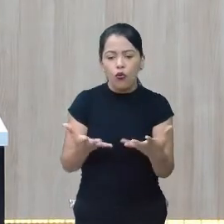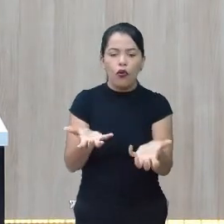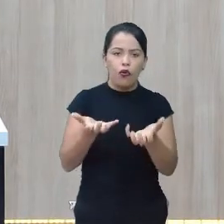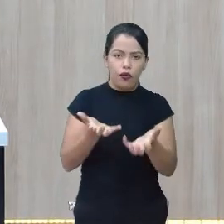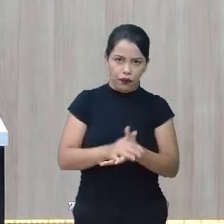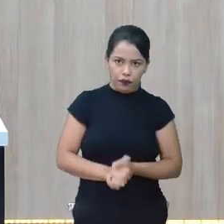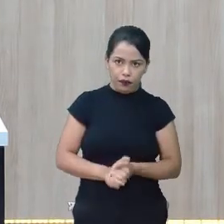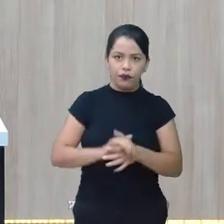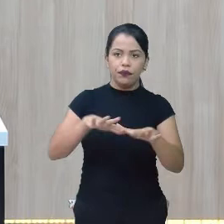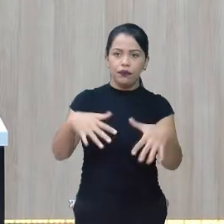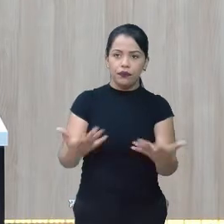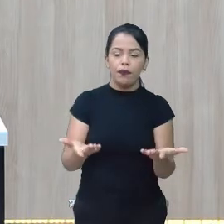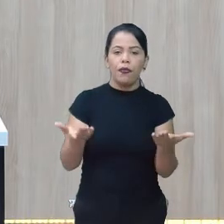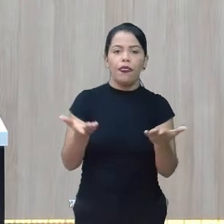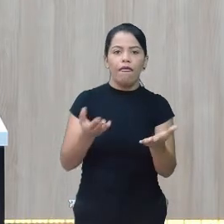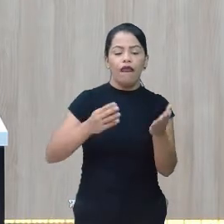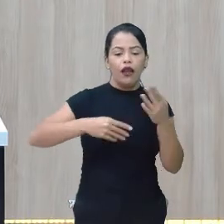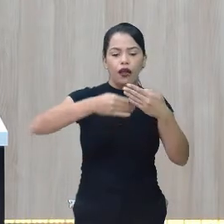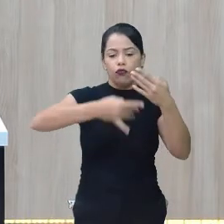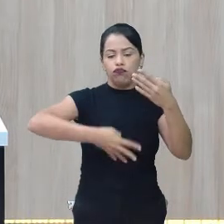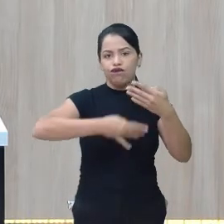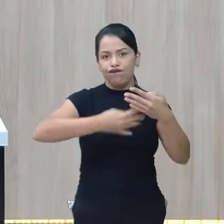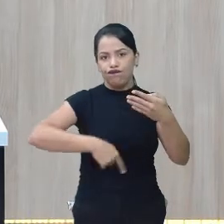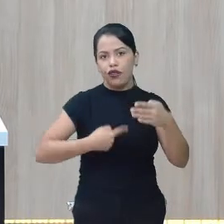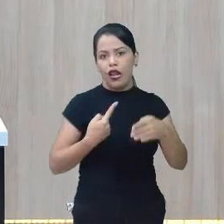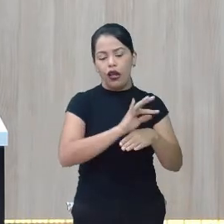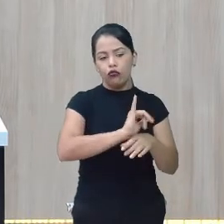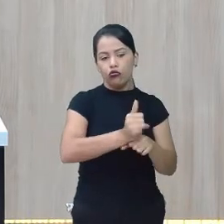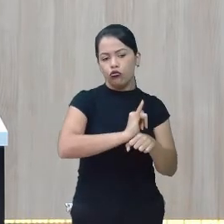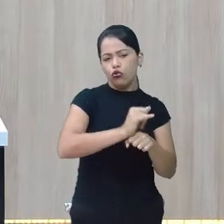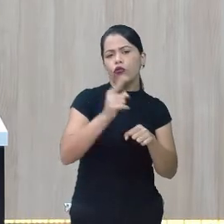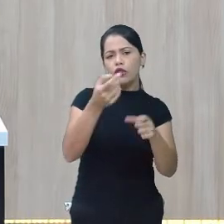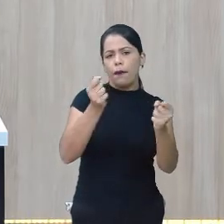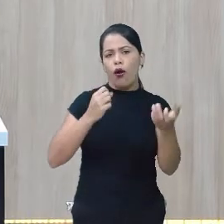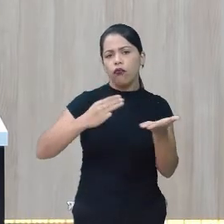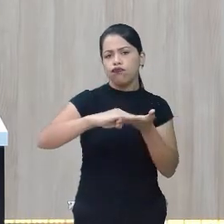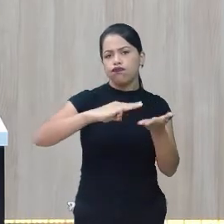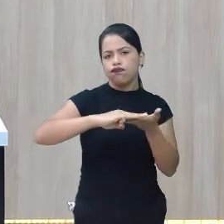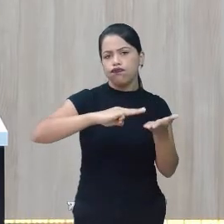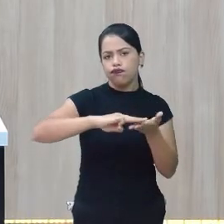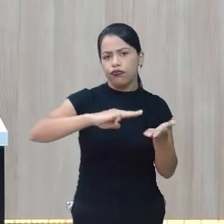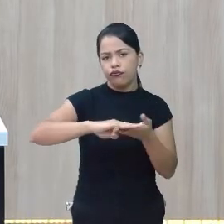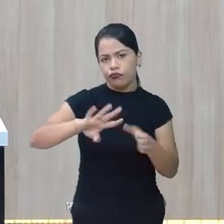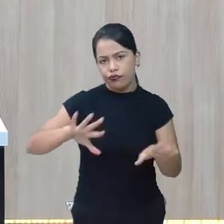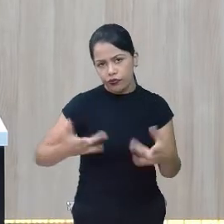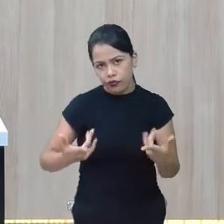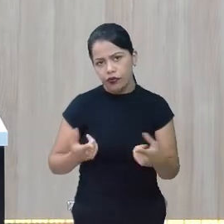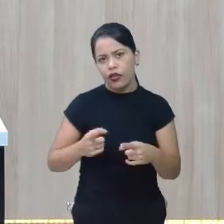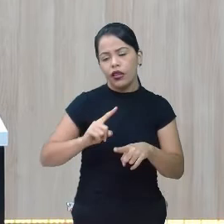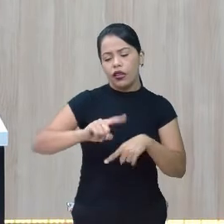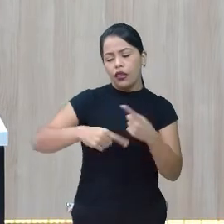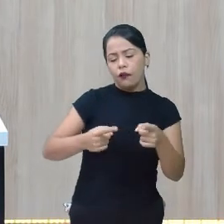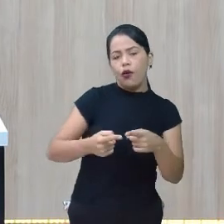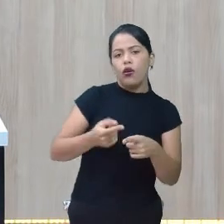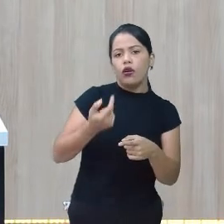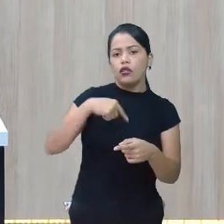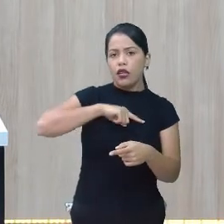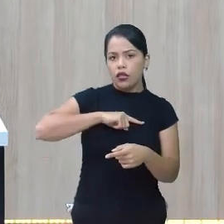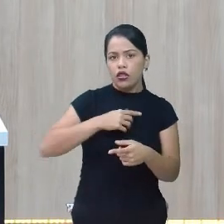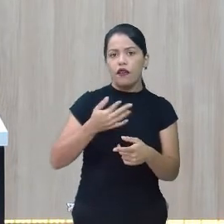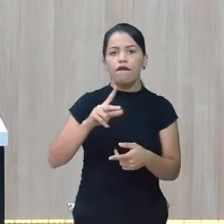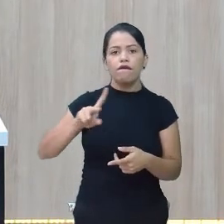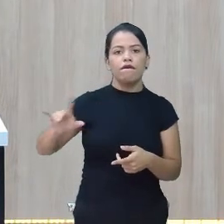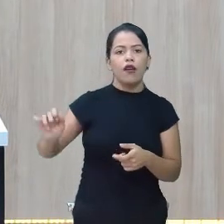Então, lá no chat, né, lá no canal do YouTube, você pode fazer os comentários e brevemente, mais perto do que longe, a gente vai estar aí